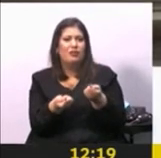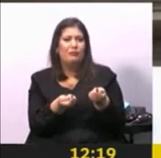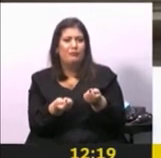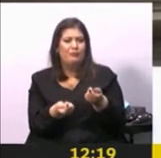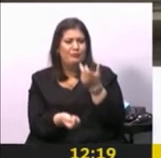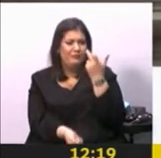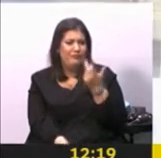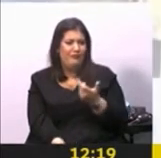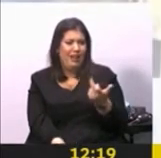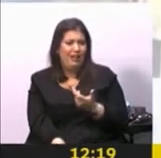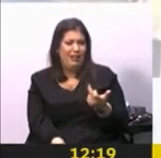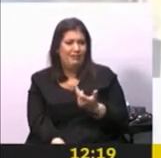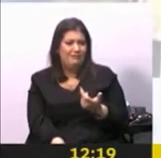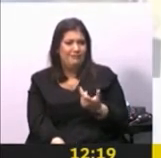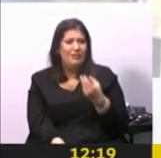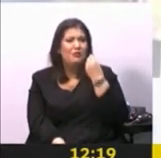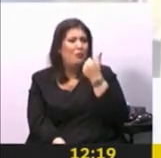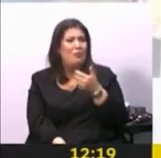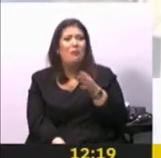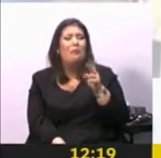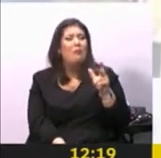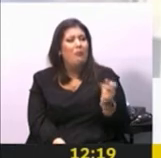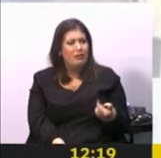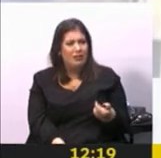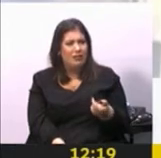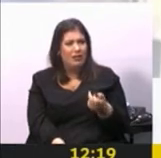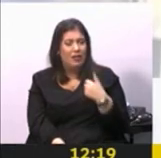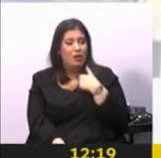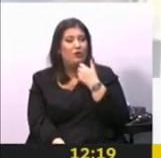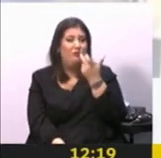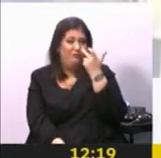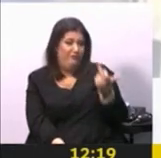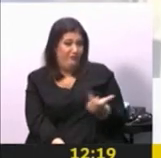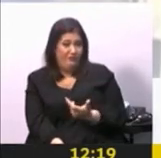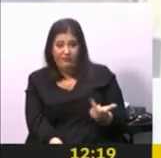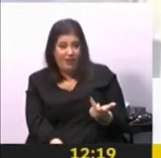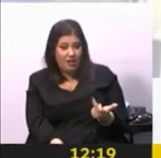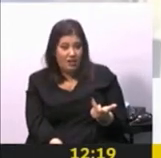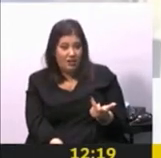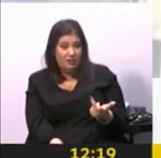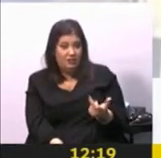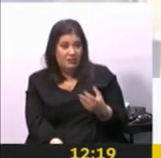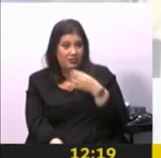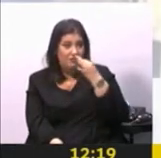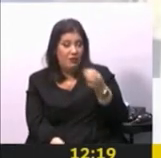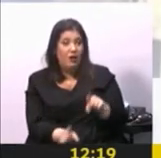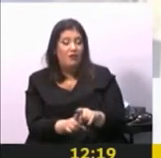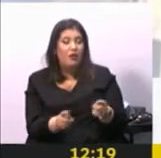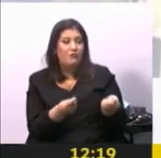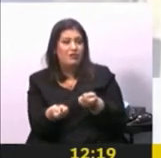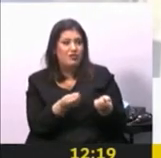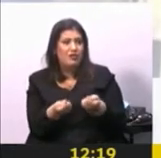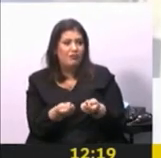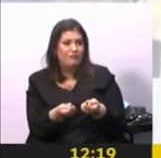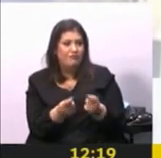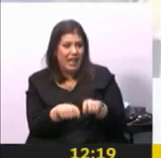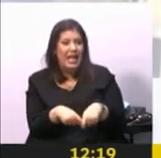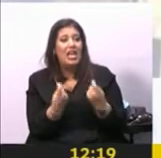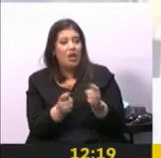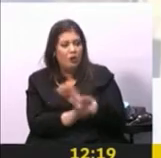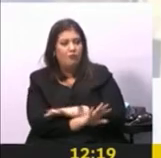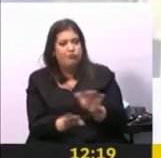carteira de crédito do BESA. Eu digo amadora para ser simpática, mas na verdade foi uma gestão danosa. Como é que é possível existir